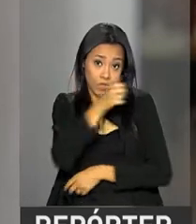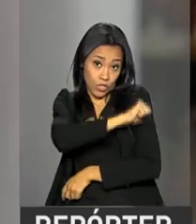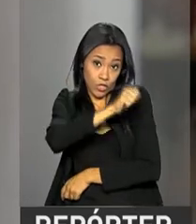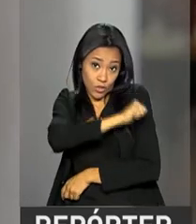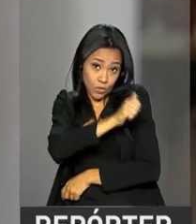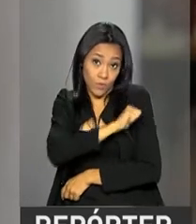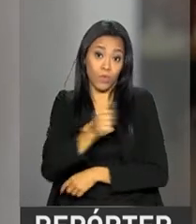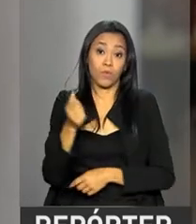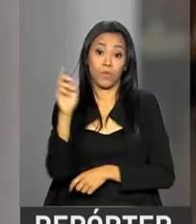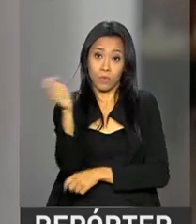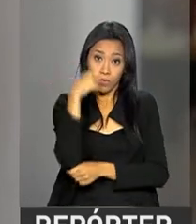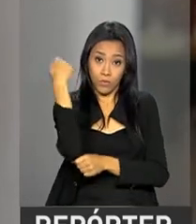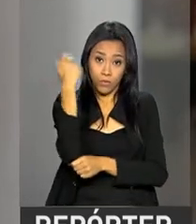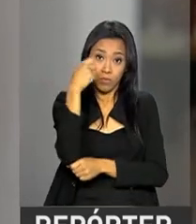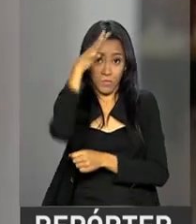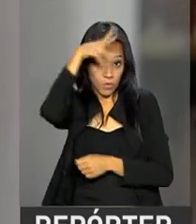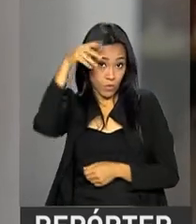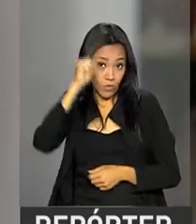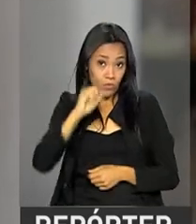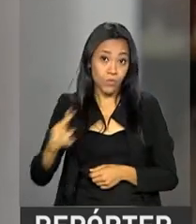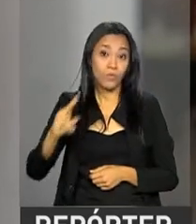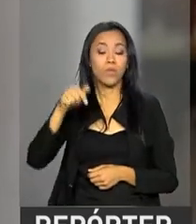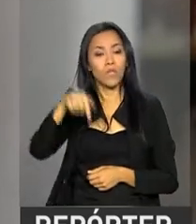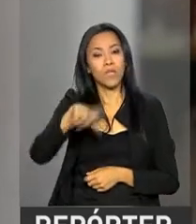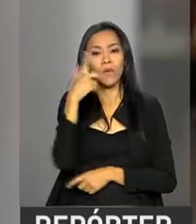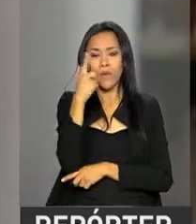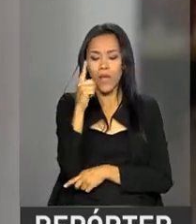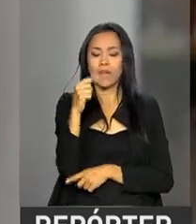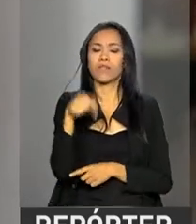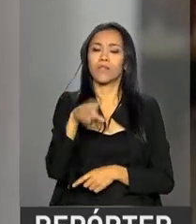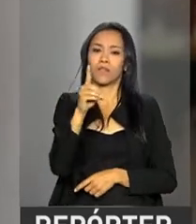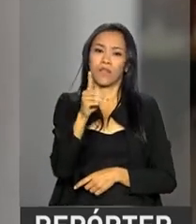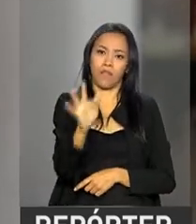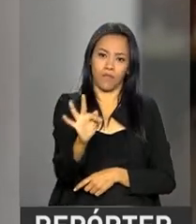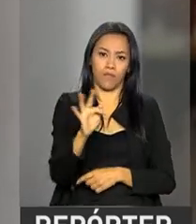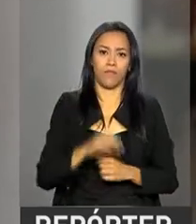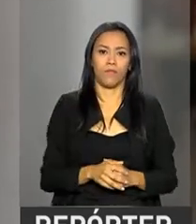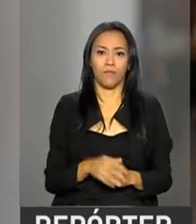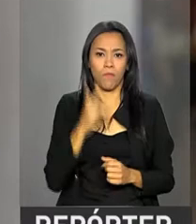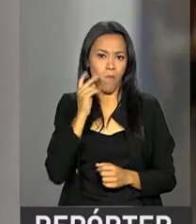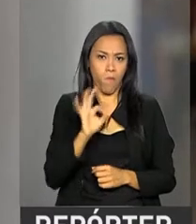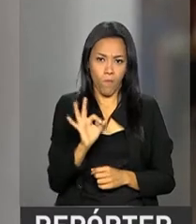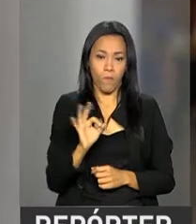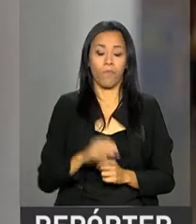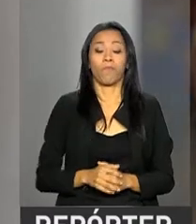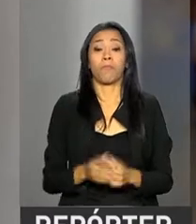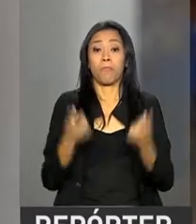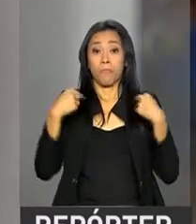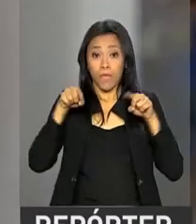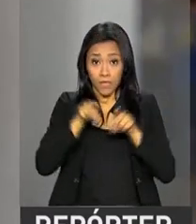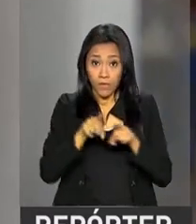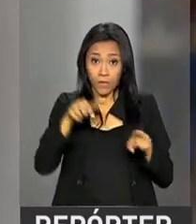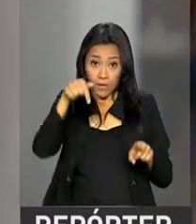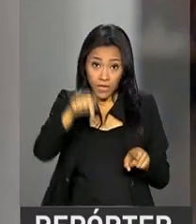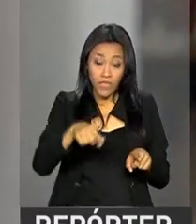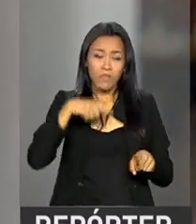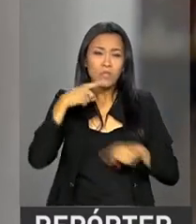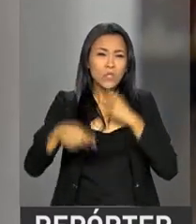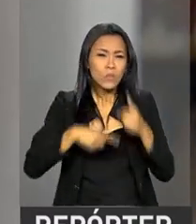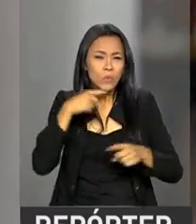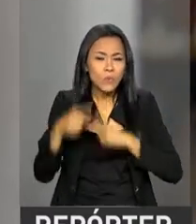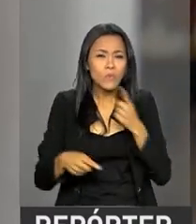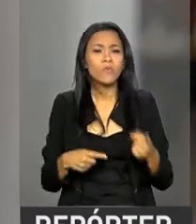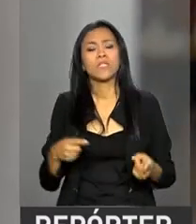mato grosso do sul goiás e aqui para o distrito federal a infraero recomenda que em caso de dúvidas